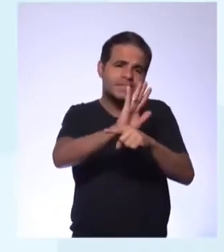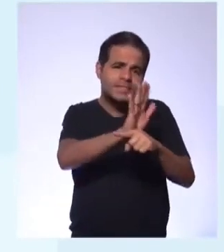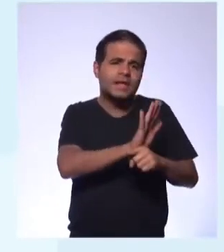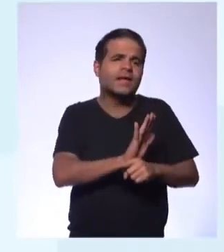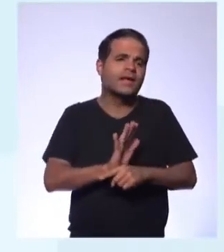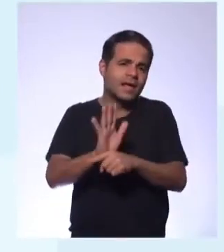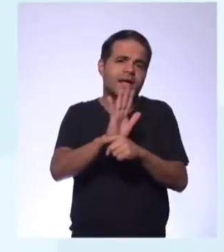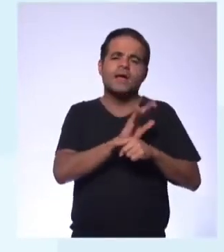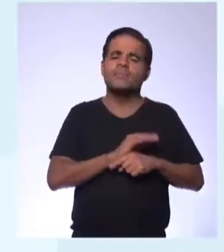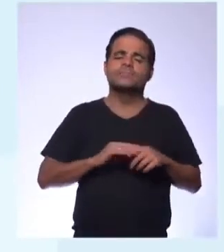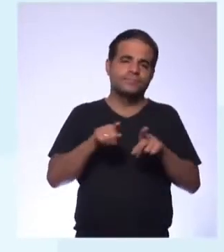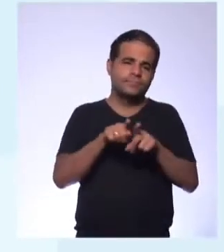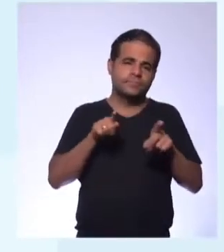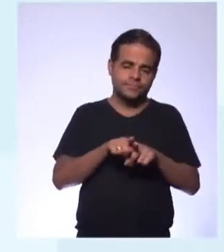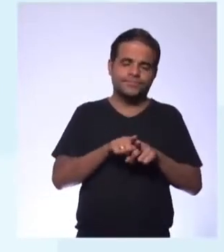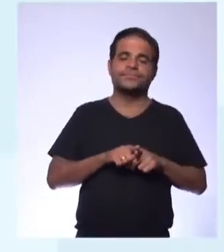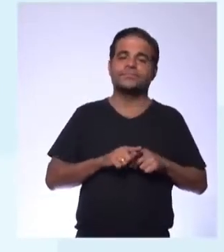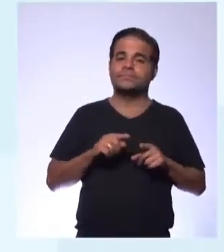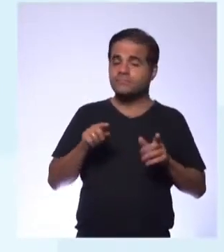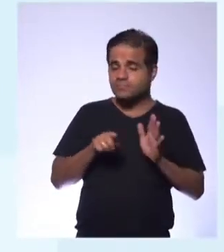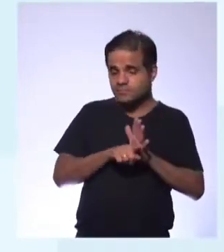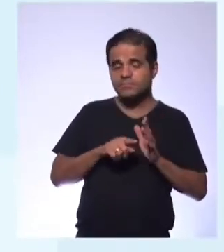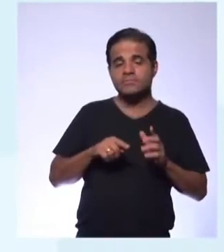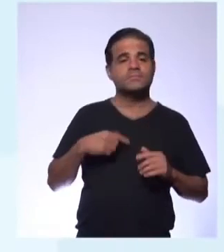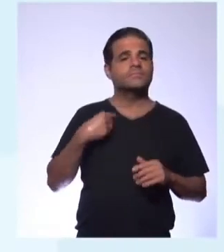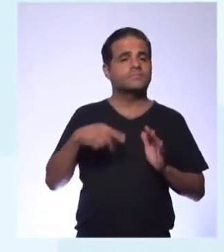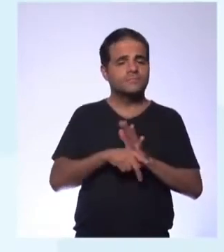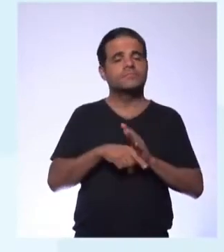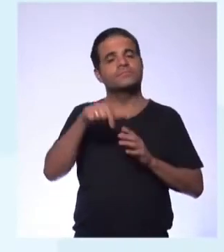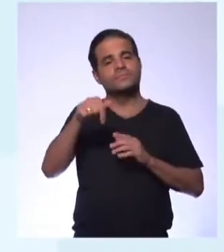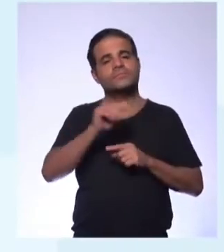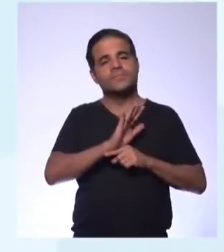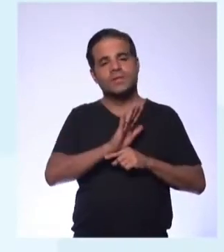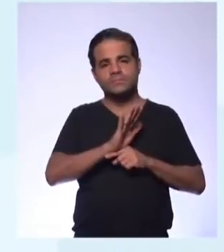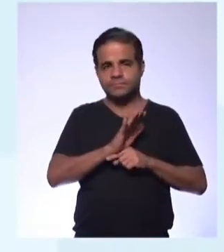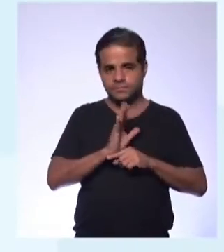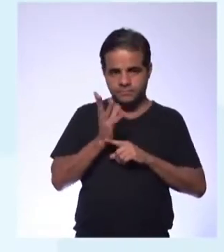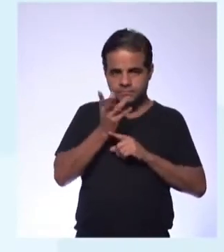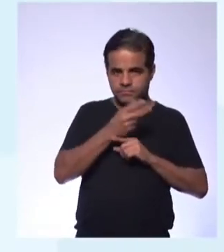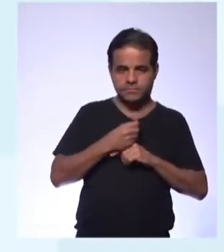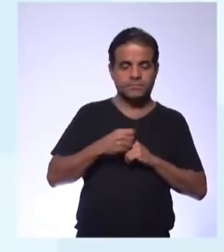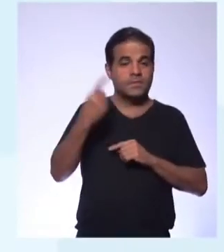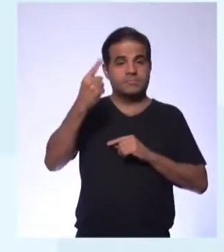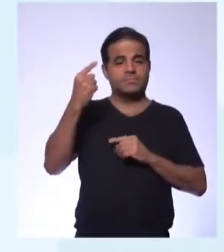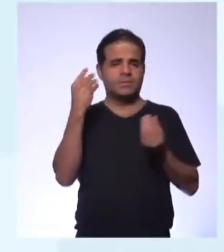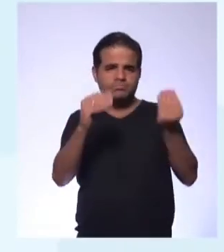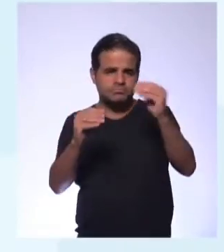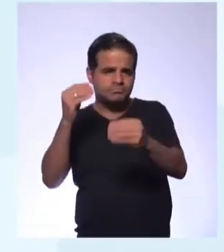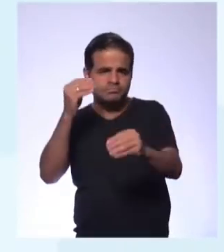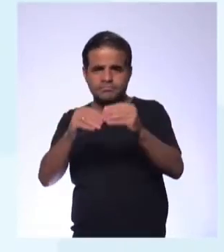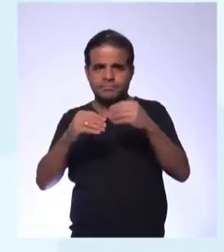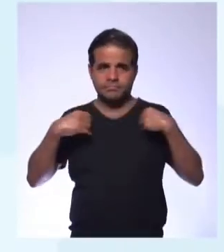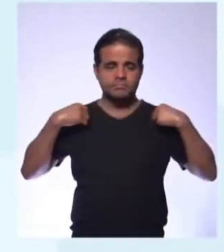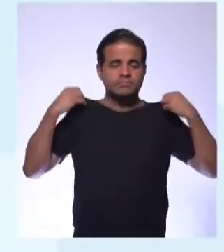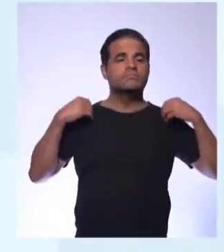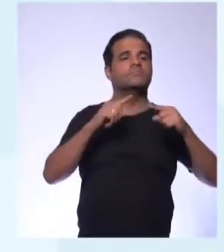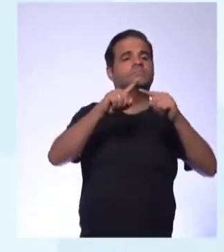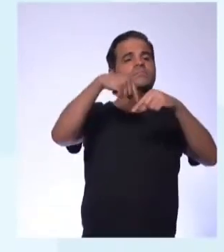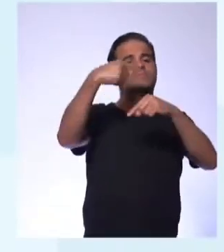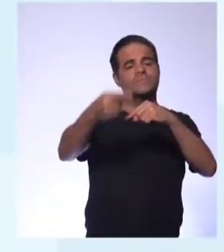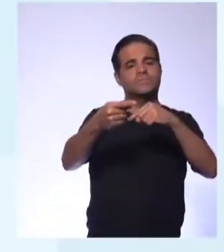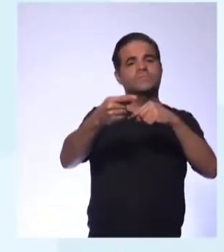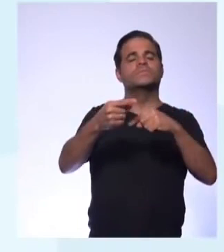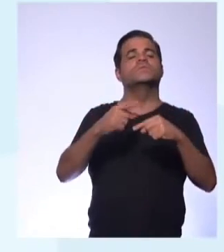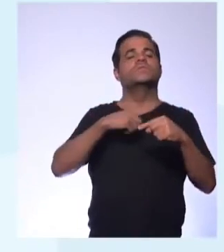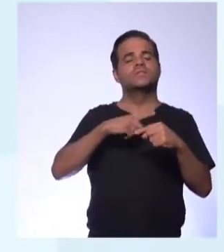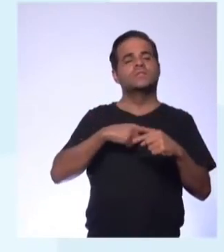Então, o cinema também faz parte aí dessas 7 artes que foram as primeiras aí colocadas, certo? Mas depois